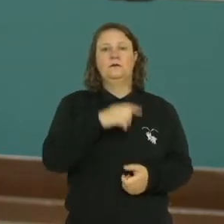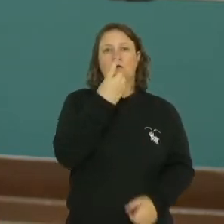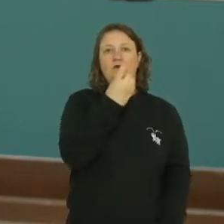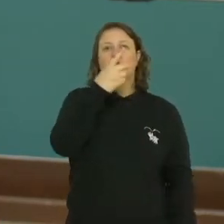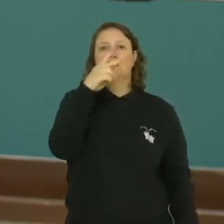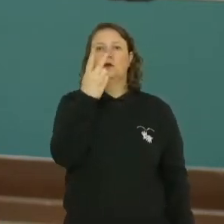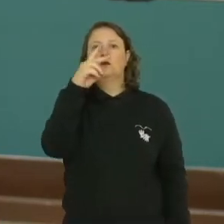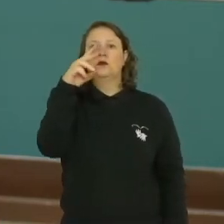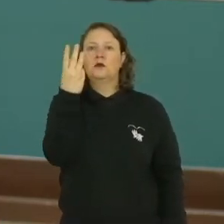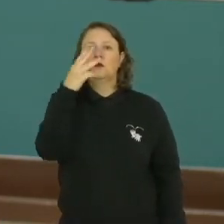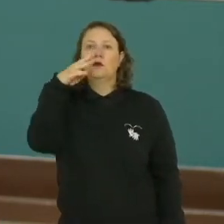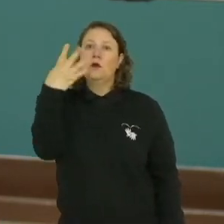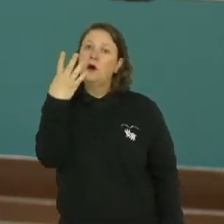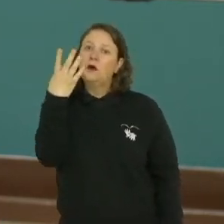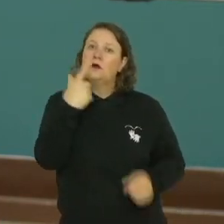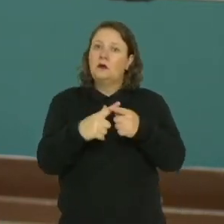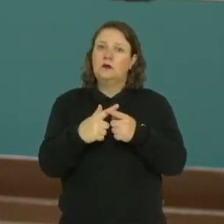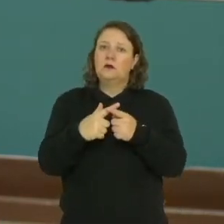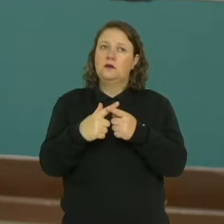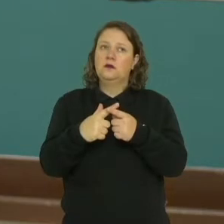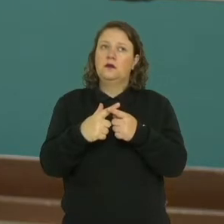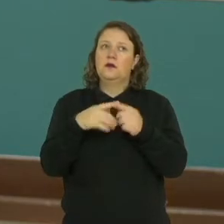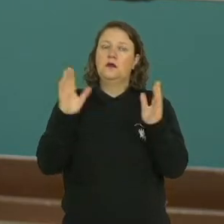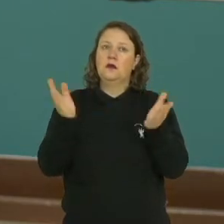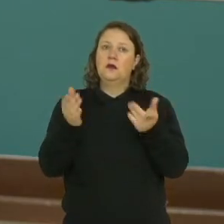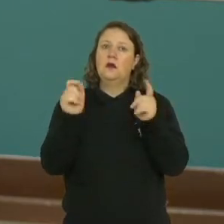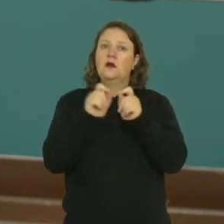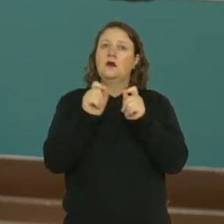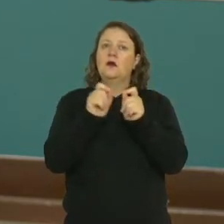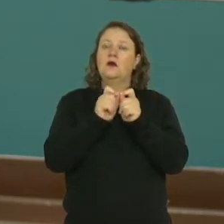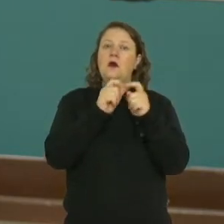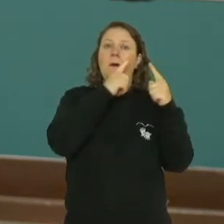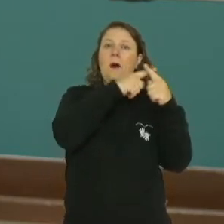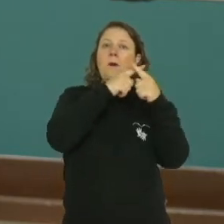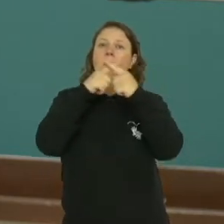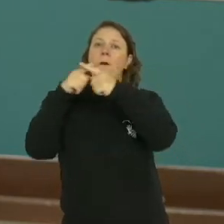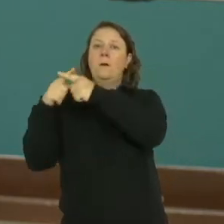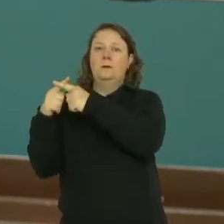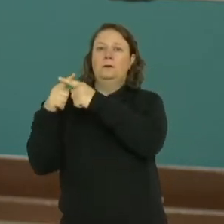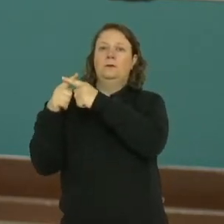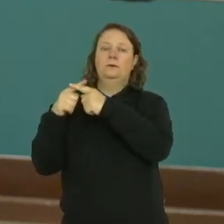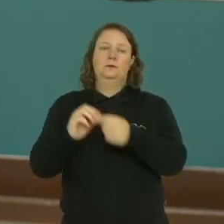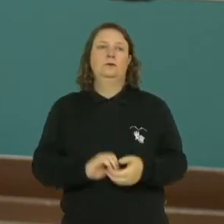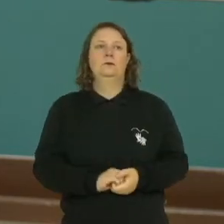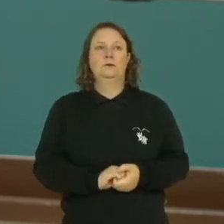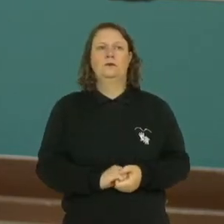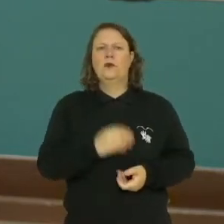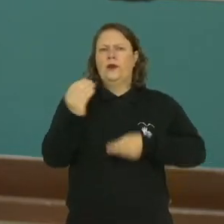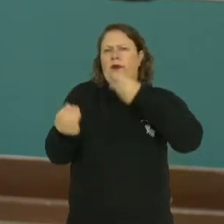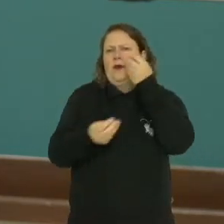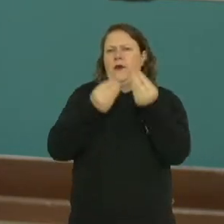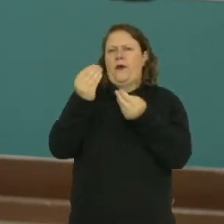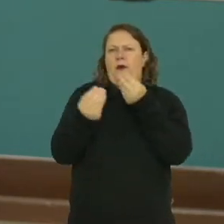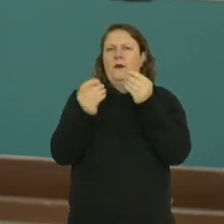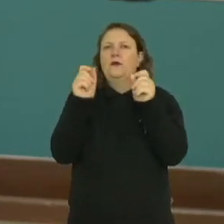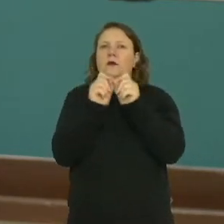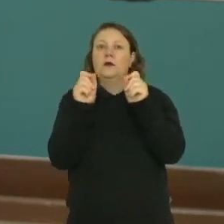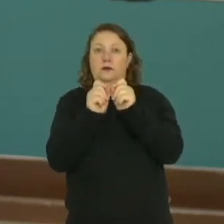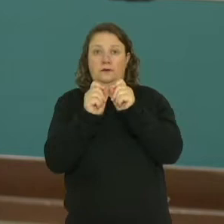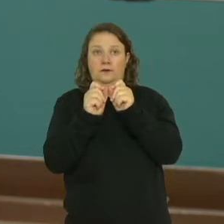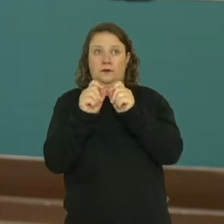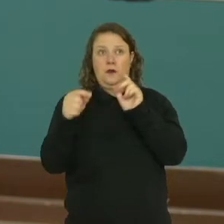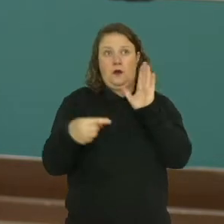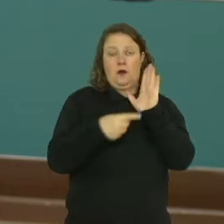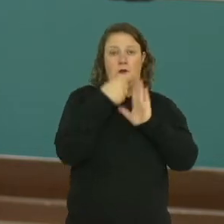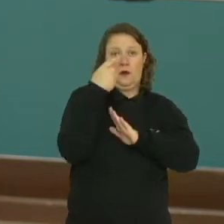2, 3, 4 vezes e agora efetuar a multiplicação. Então, como a gente vai efetuar a multiplicação o